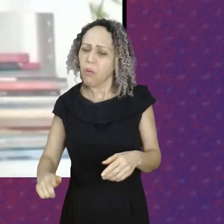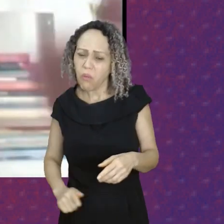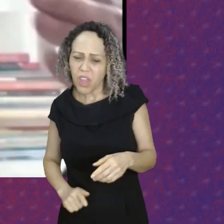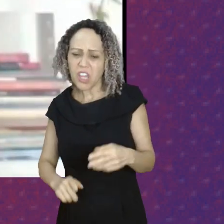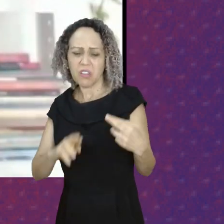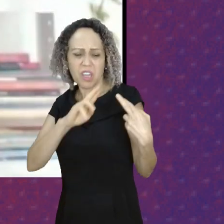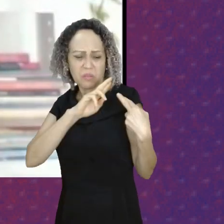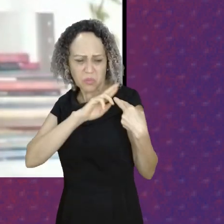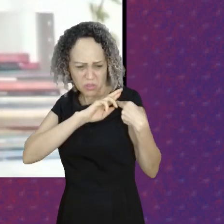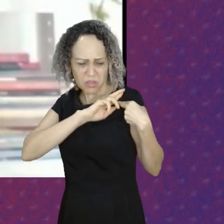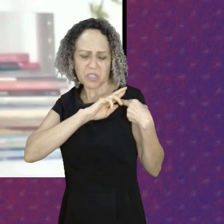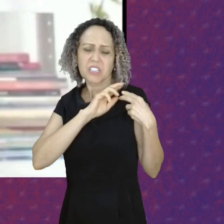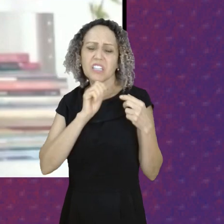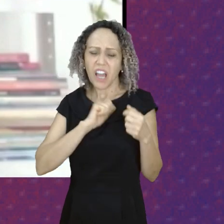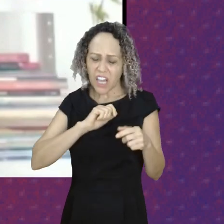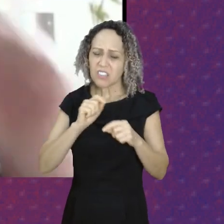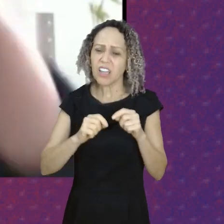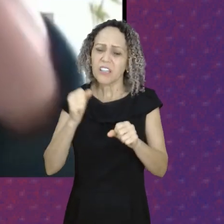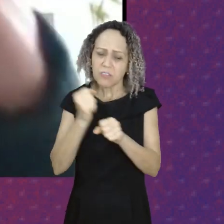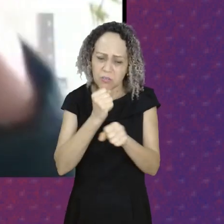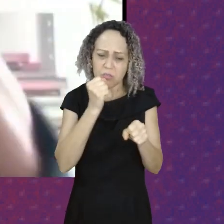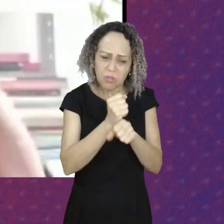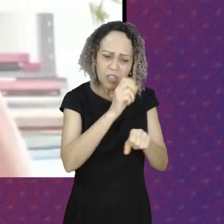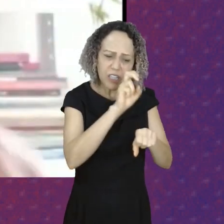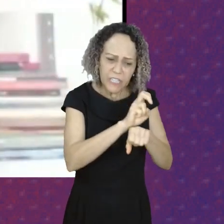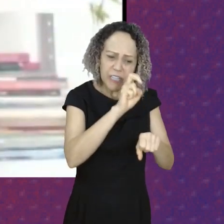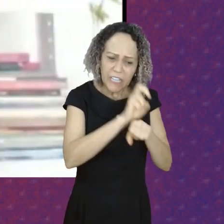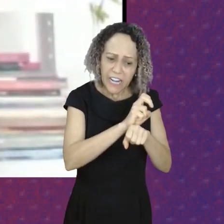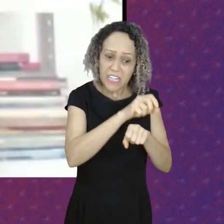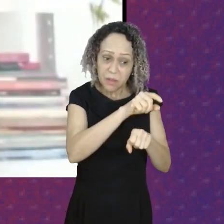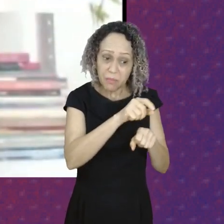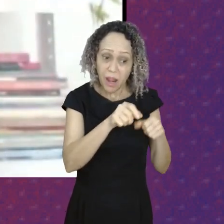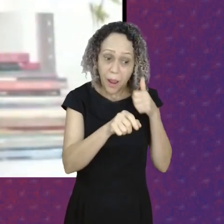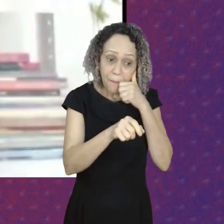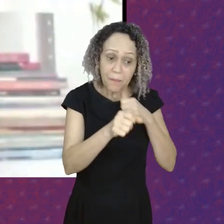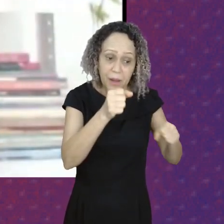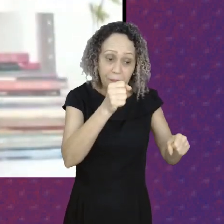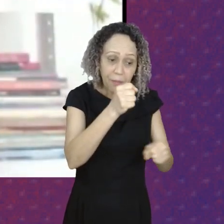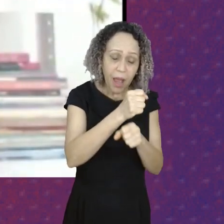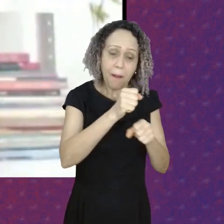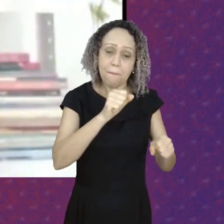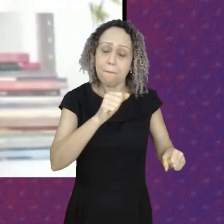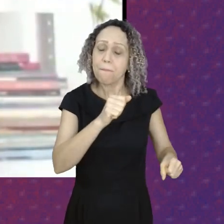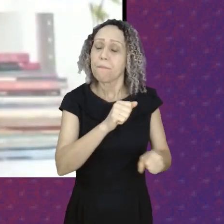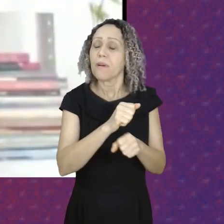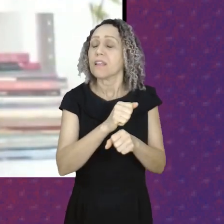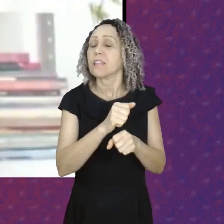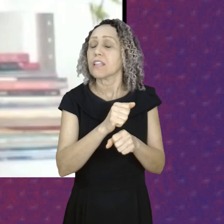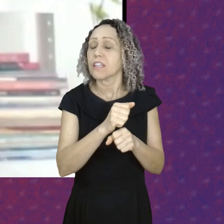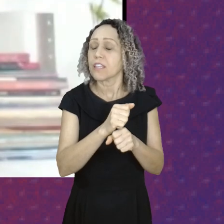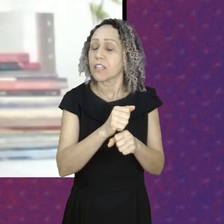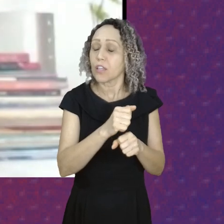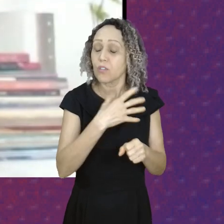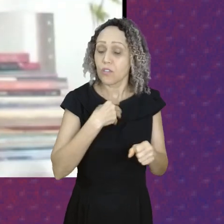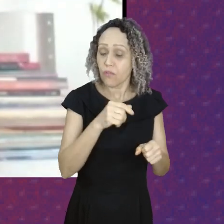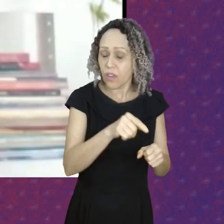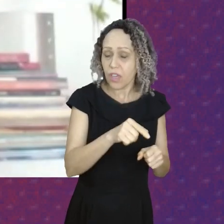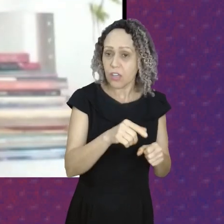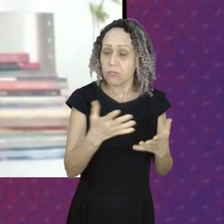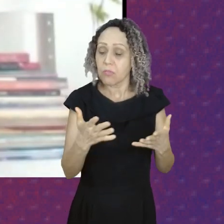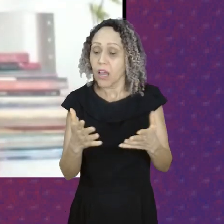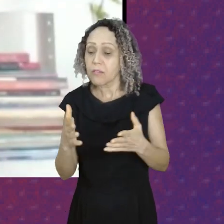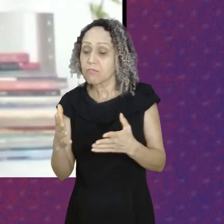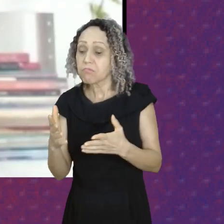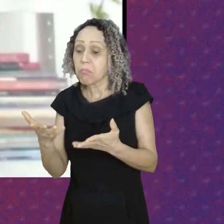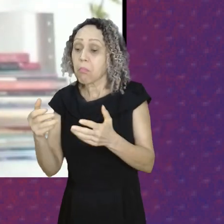desresponsabilizando as esferas públicas com o acesso e com a qualidade. Nós